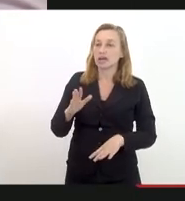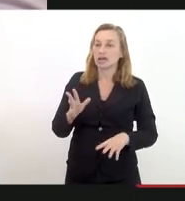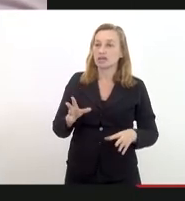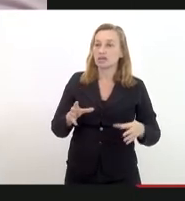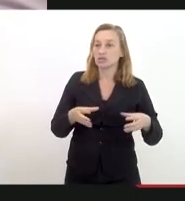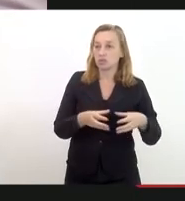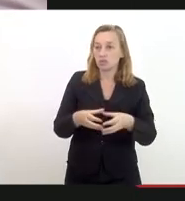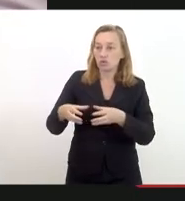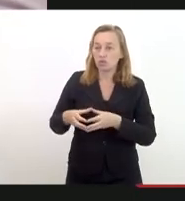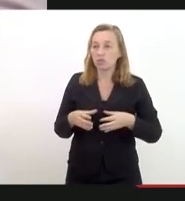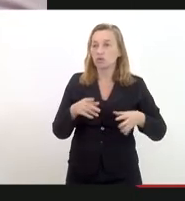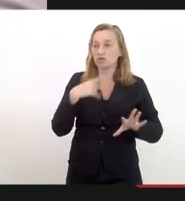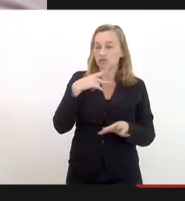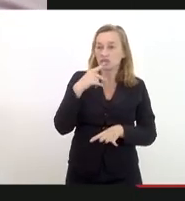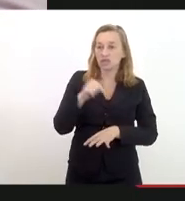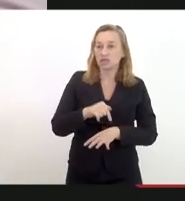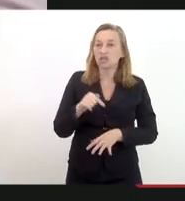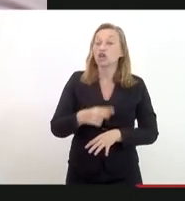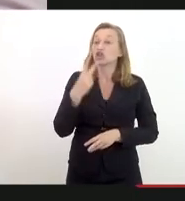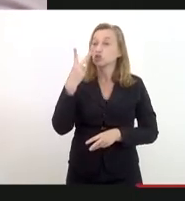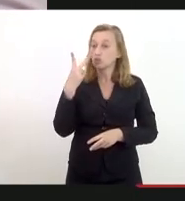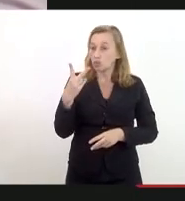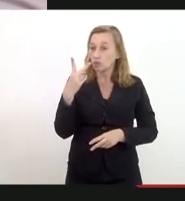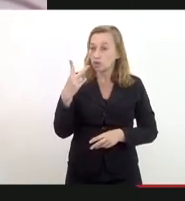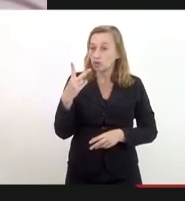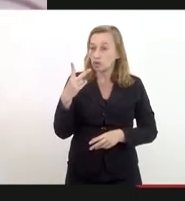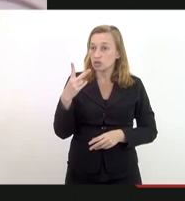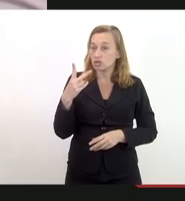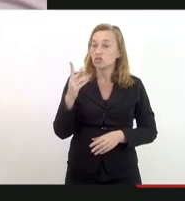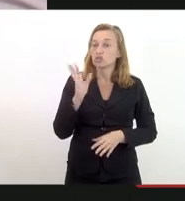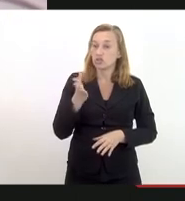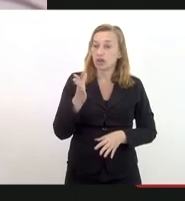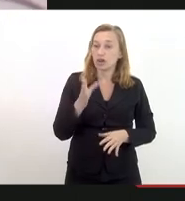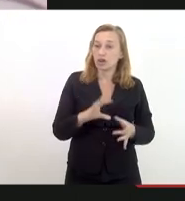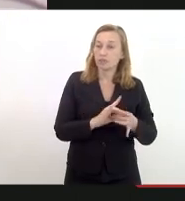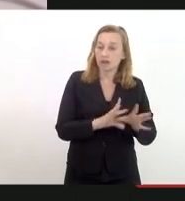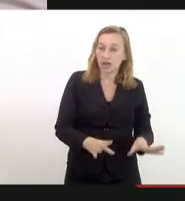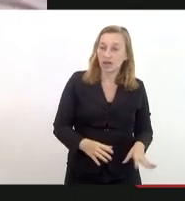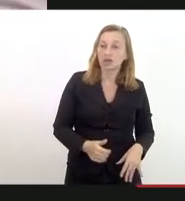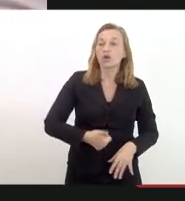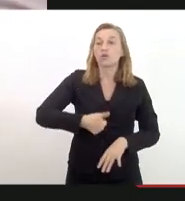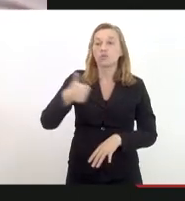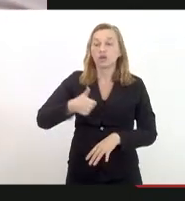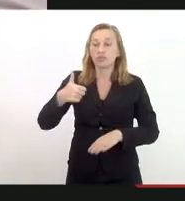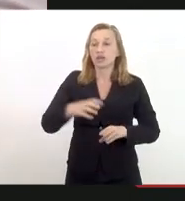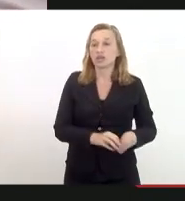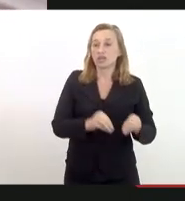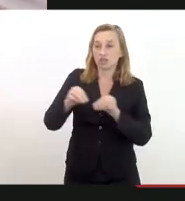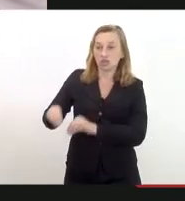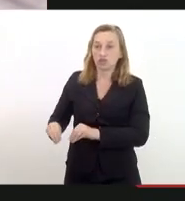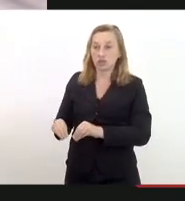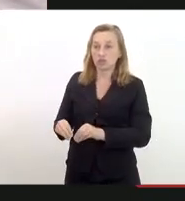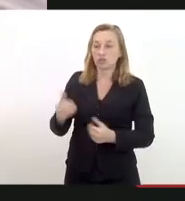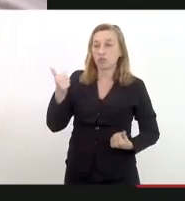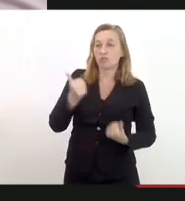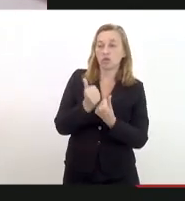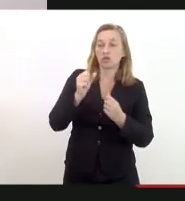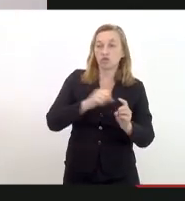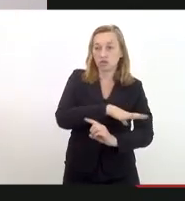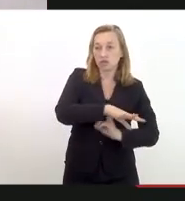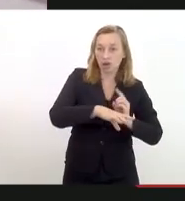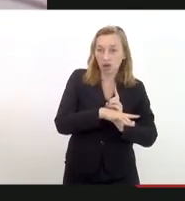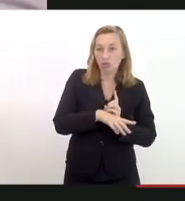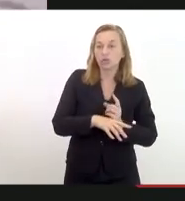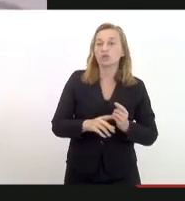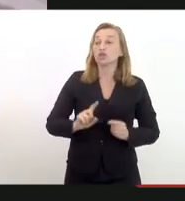aqui, praticamente 2 eixos como executados, né? O primeiro, que seria a transferência do apoio social, recurso para o apoio